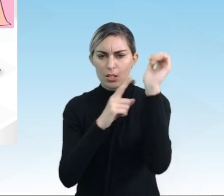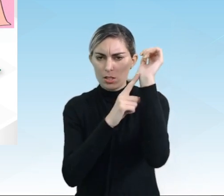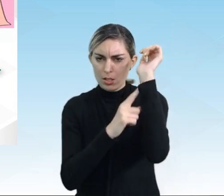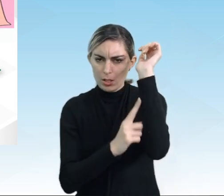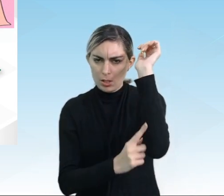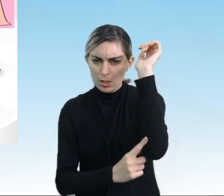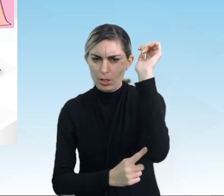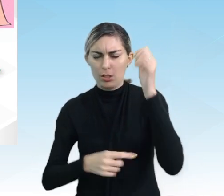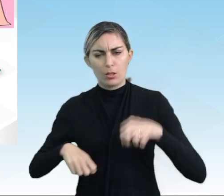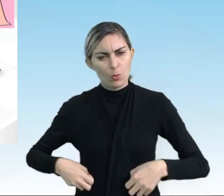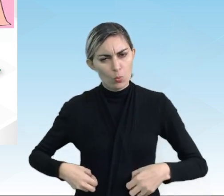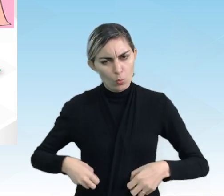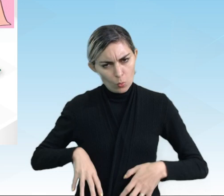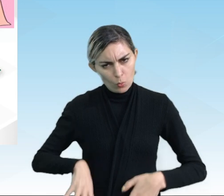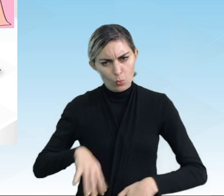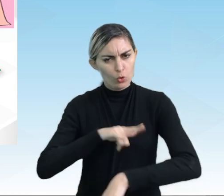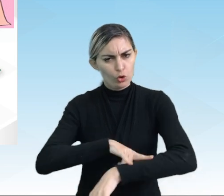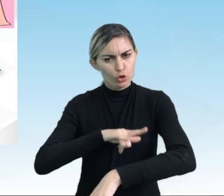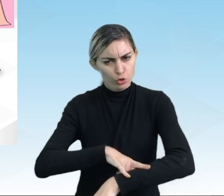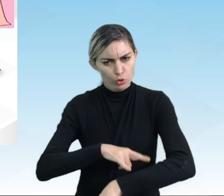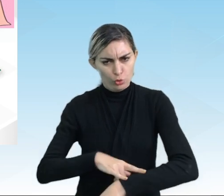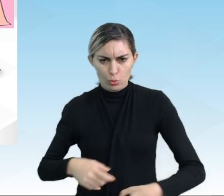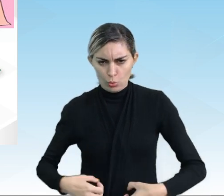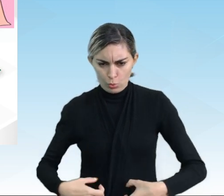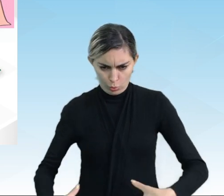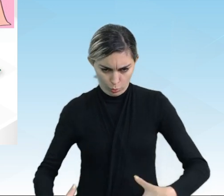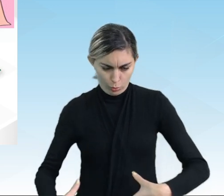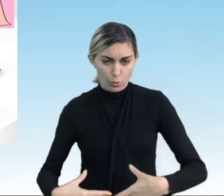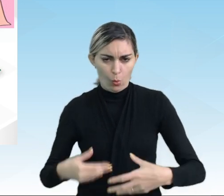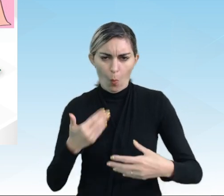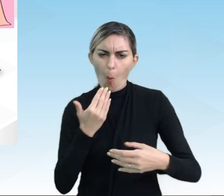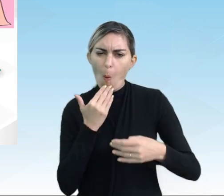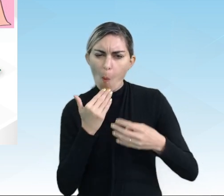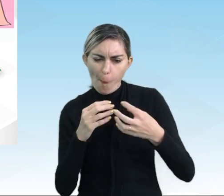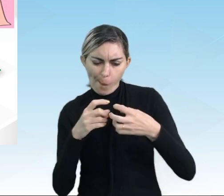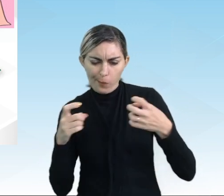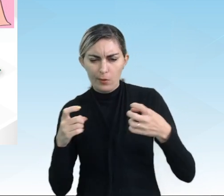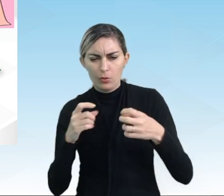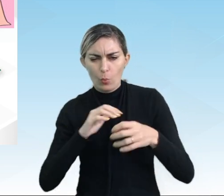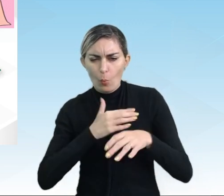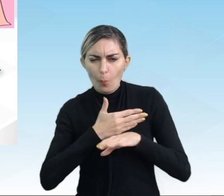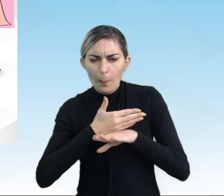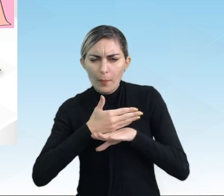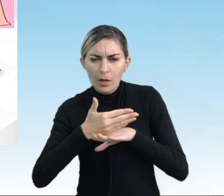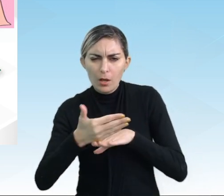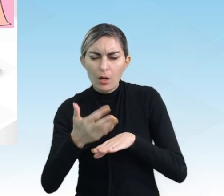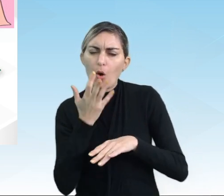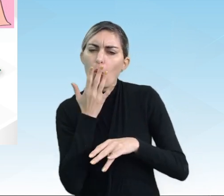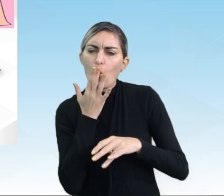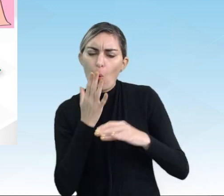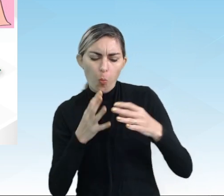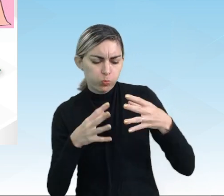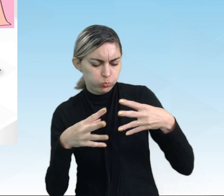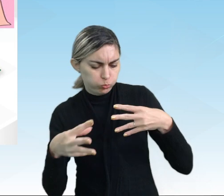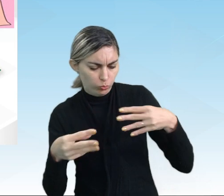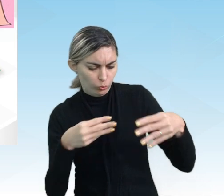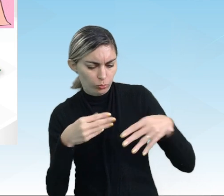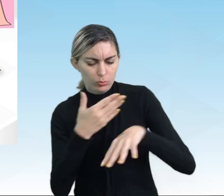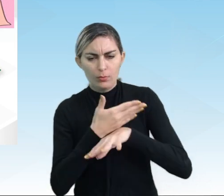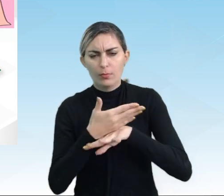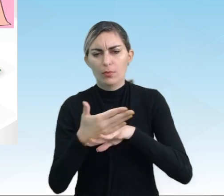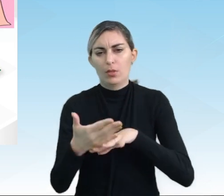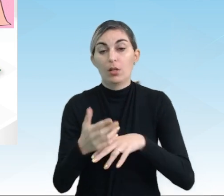da bexiga, os músculos não estriados, que é de cor esbranquiçada. Eles são